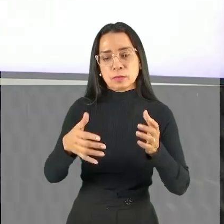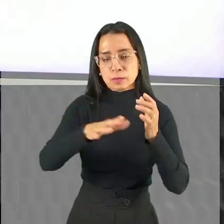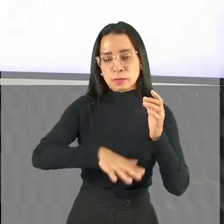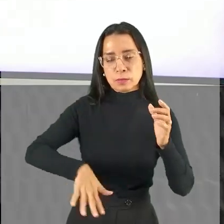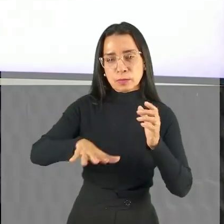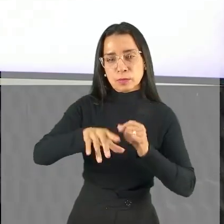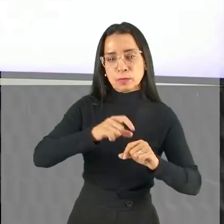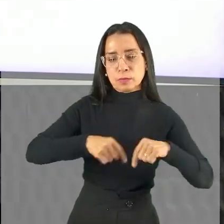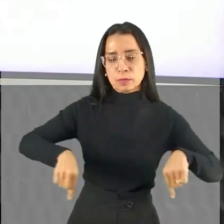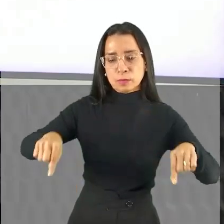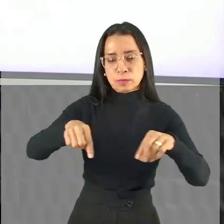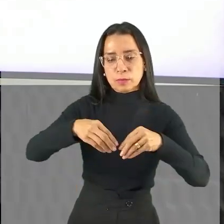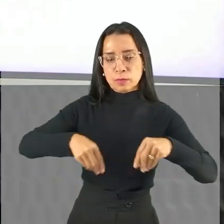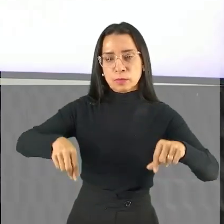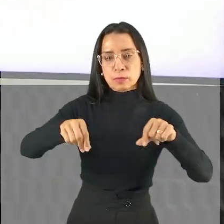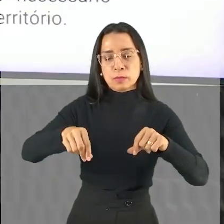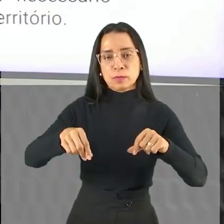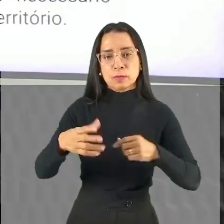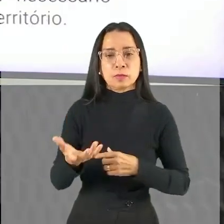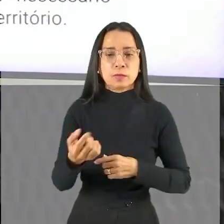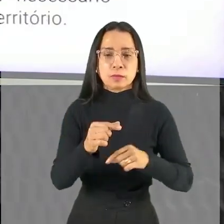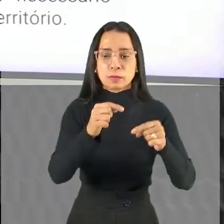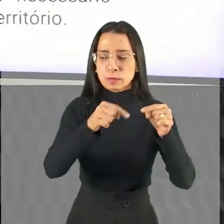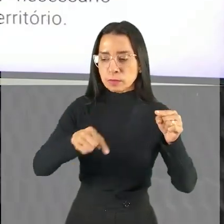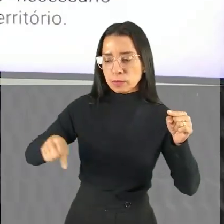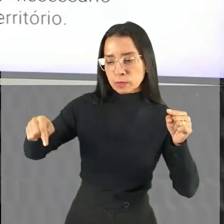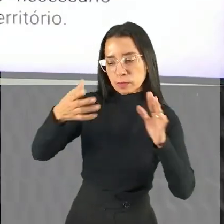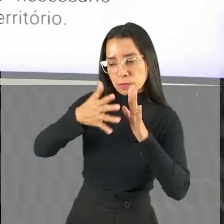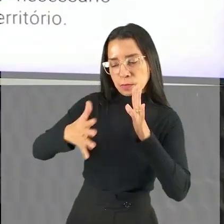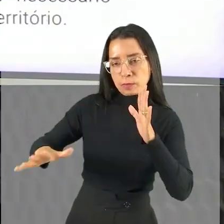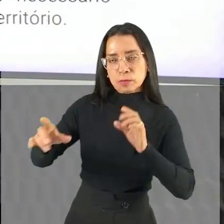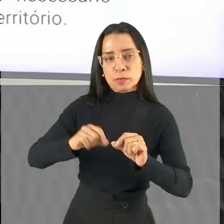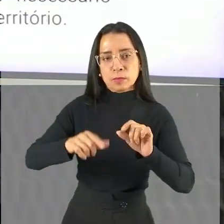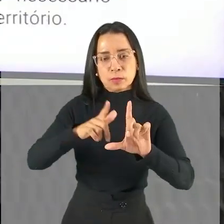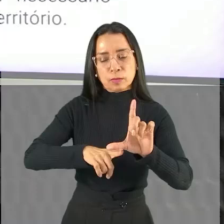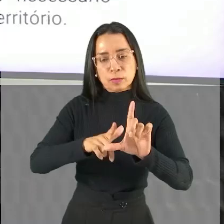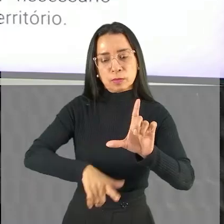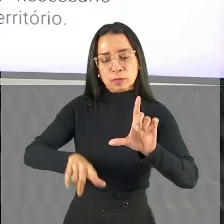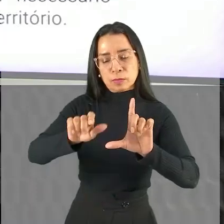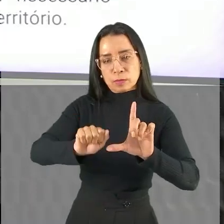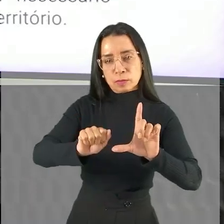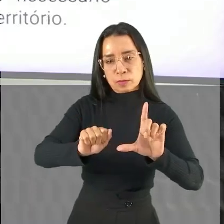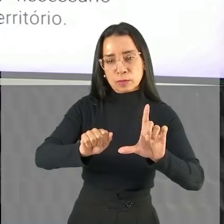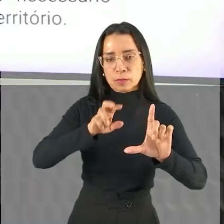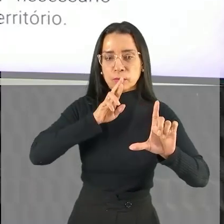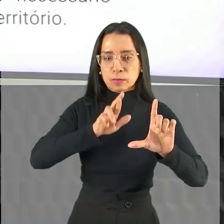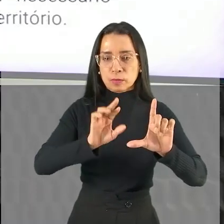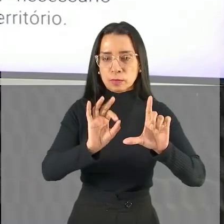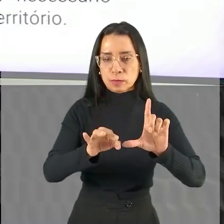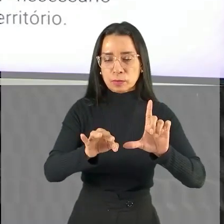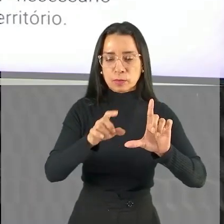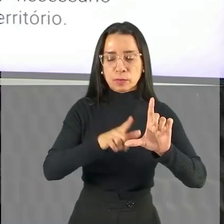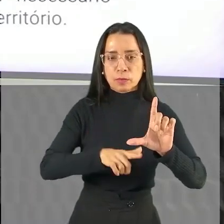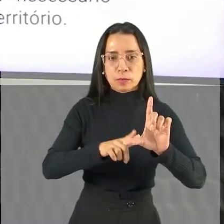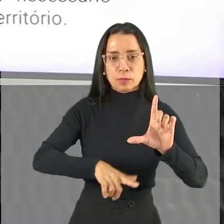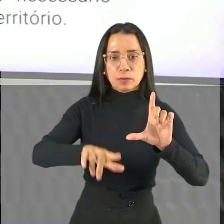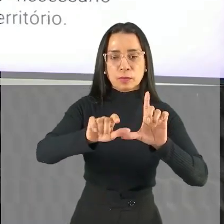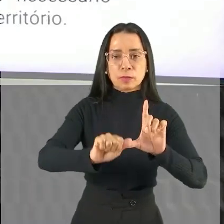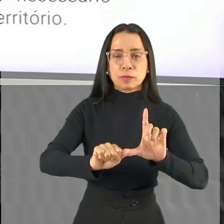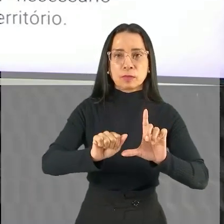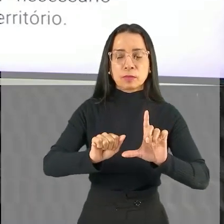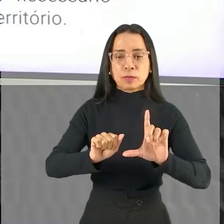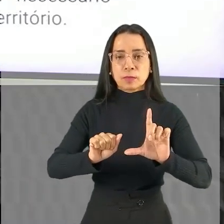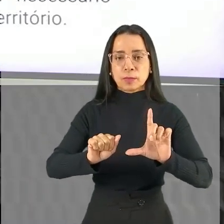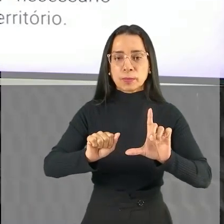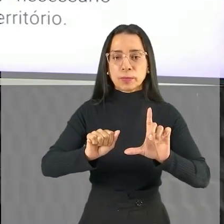é uma faixa litorânea. Então, gente, a resposta certa é a letra A. O caráter tardio da ocupação e concretização da colonização portuguesa deu-se em função